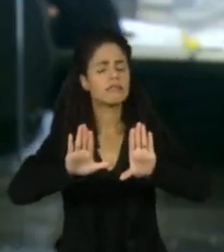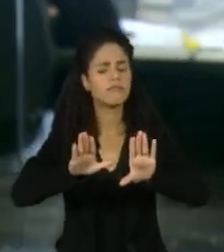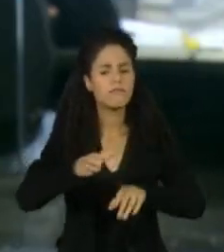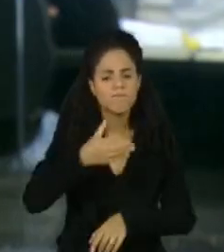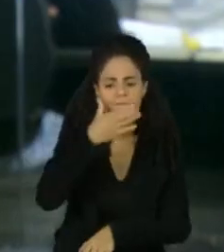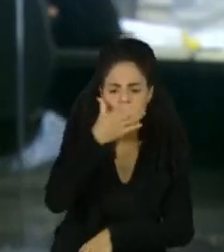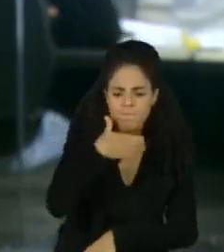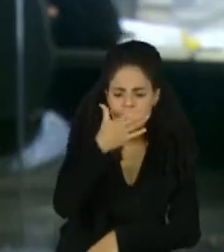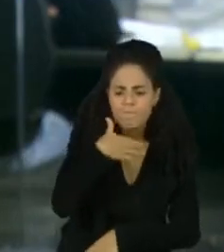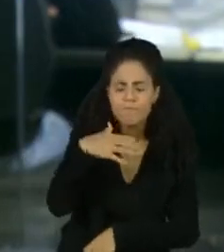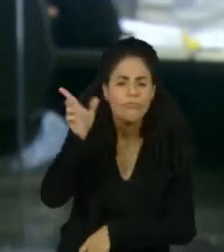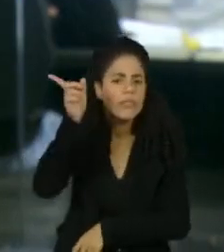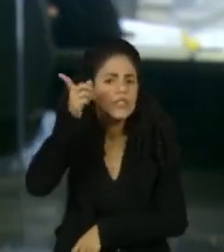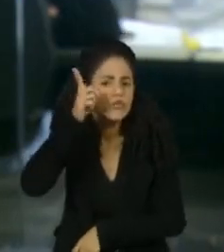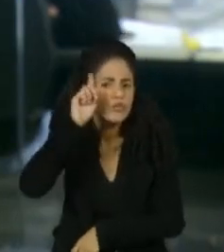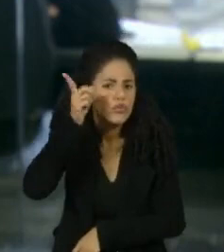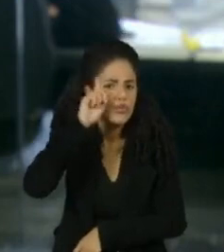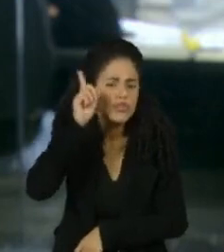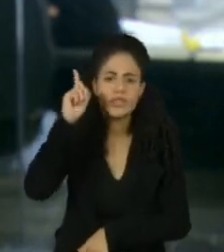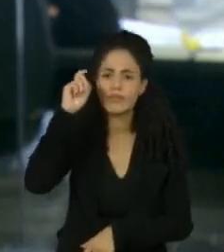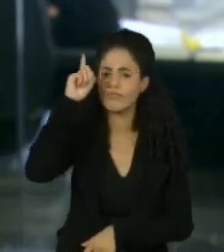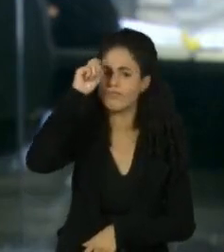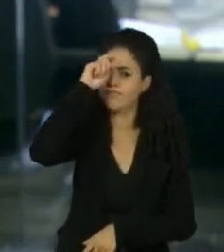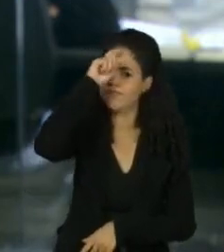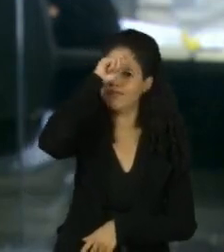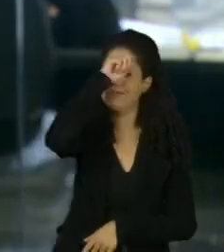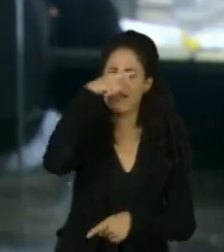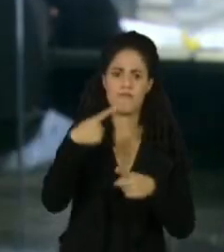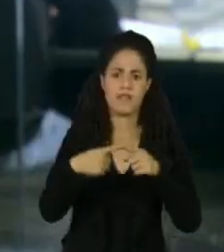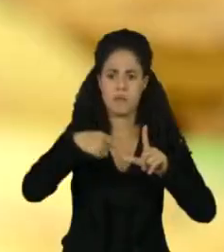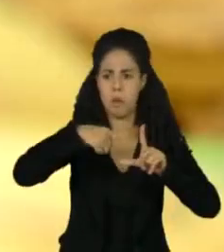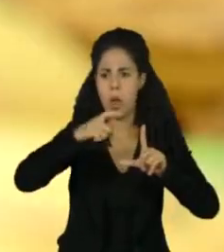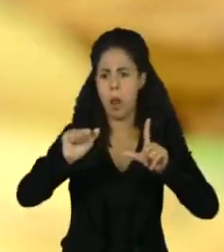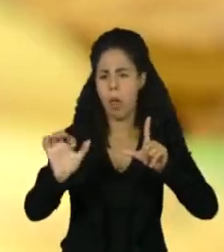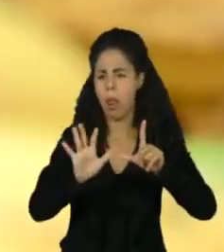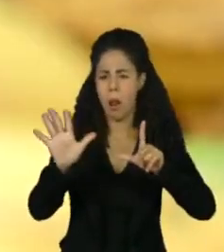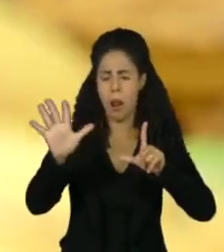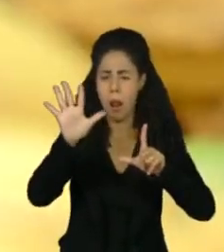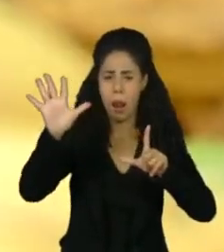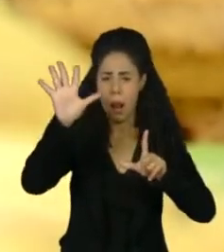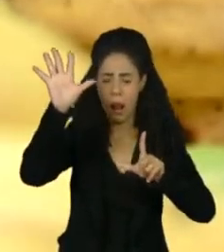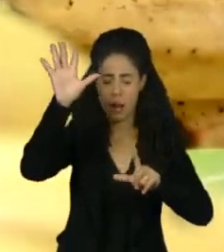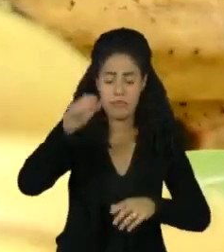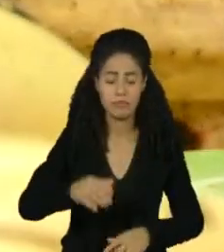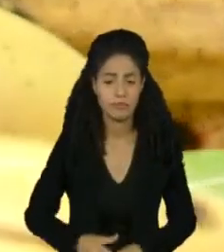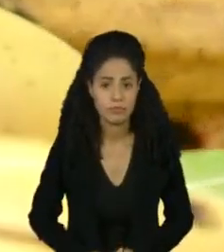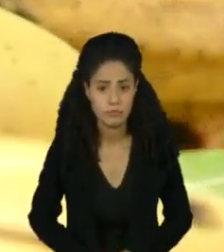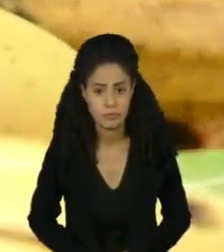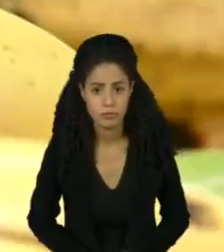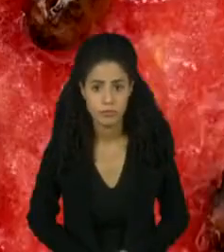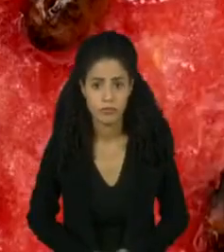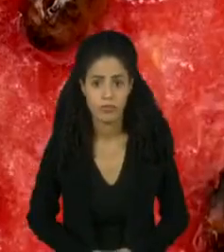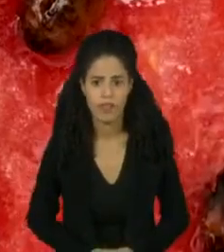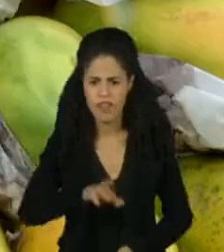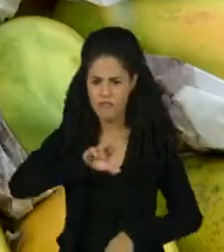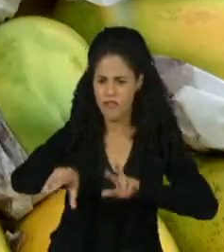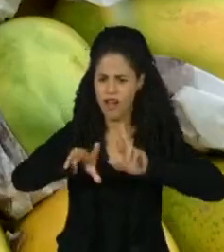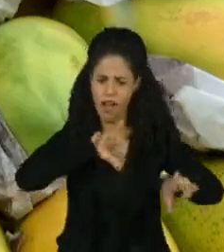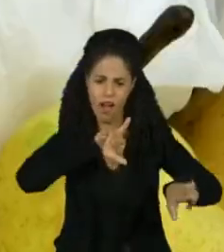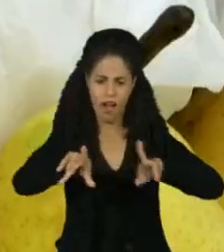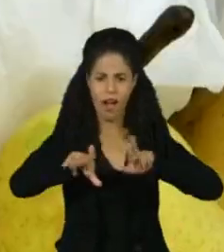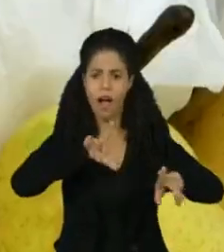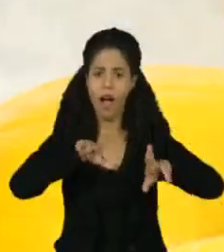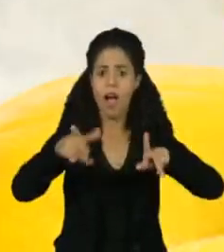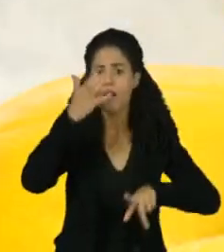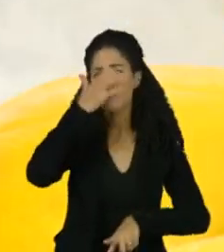consumo está cada vez mais difícil com a disparada dos preços. A imensa variedade de frutas